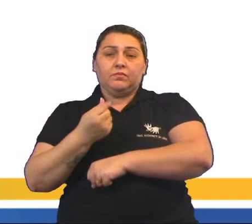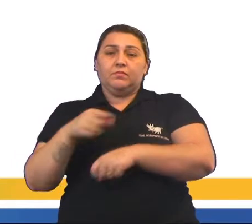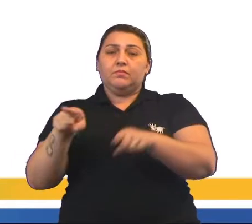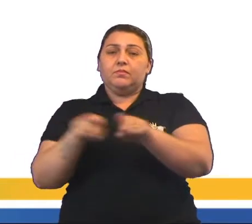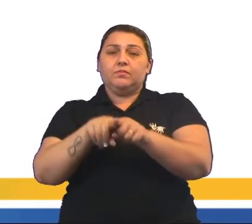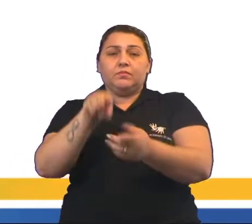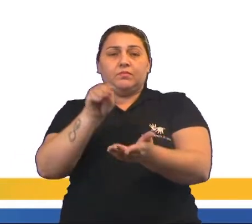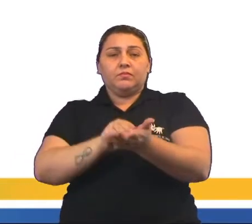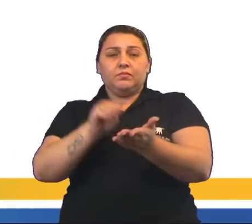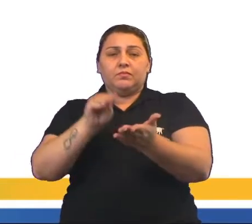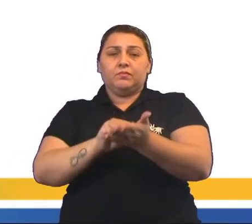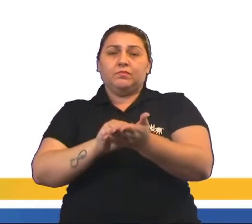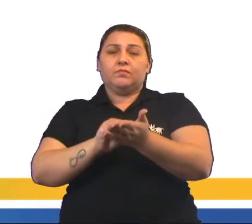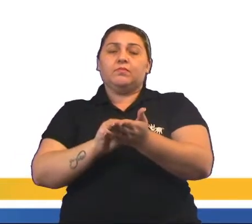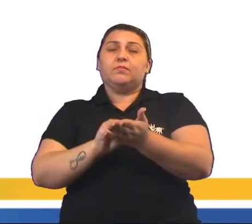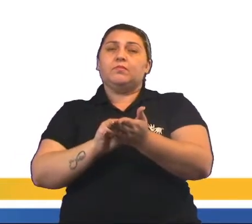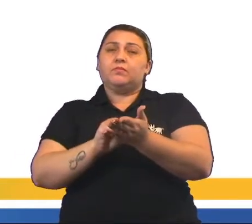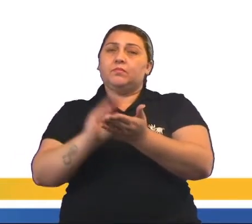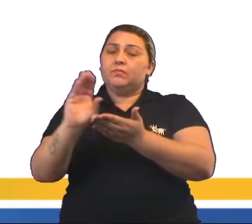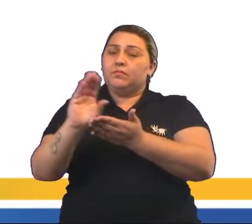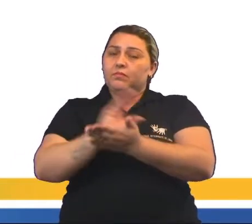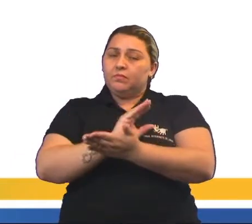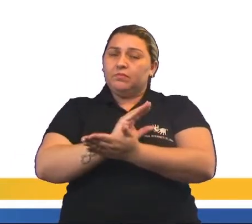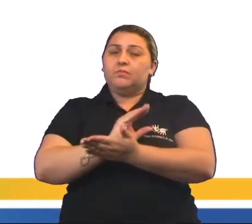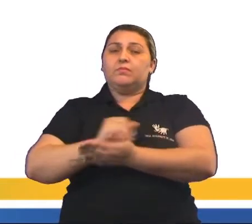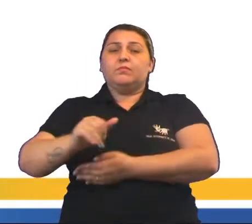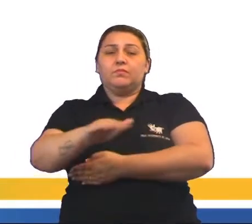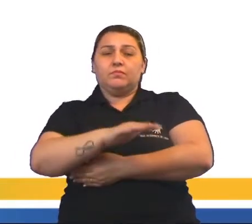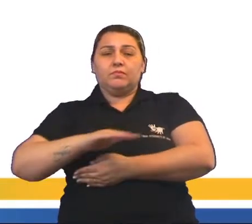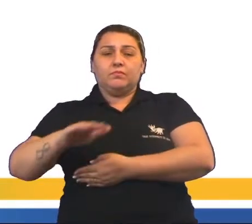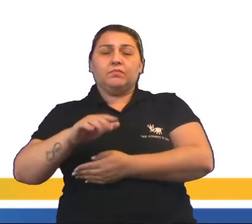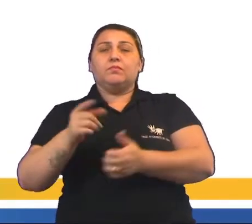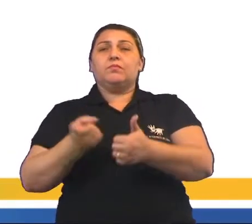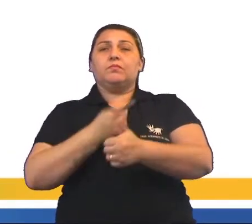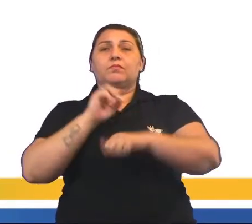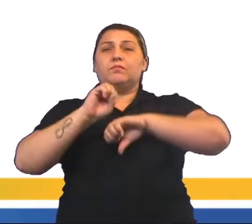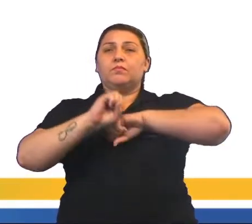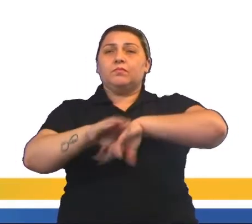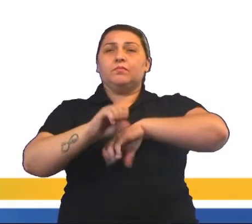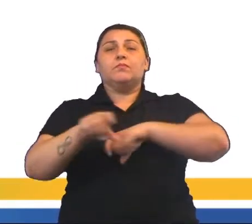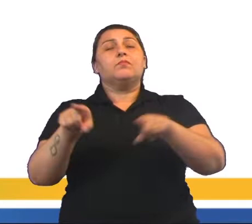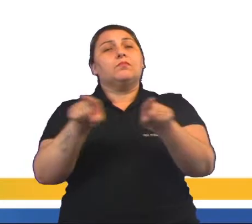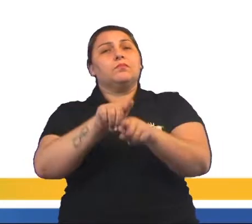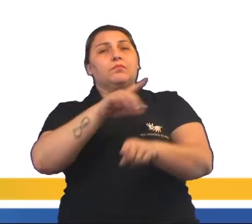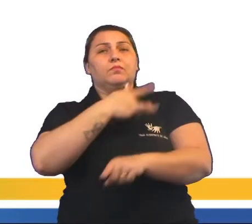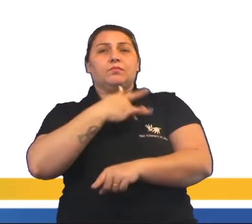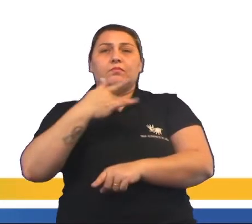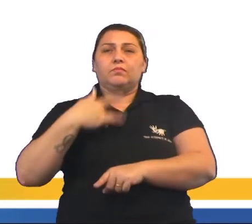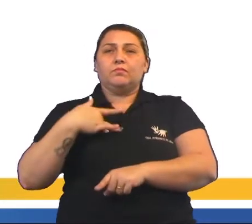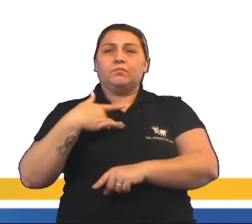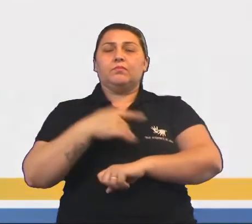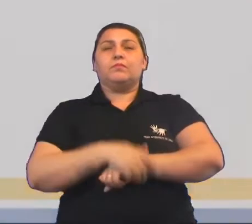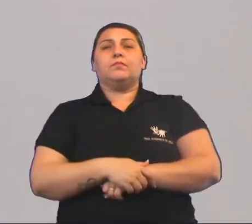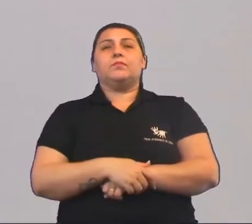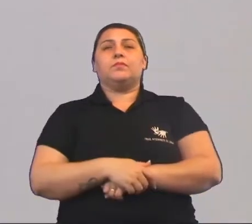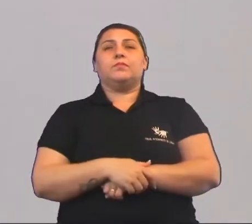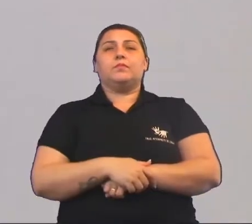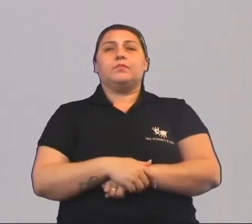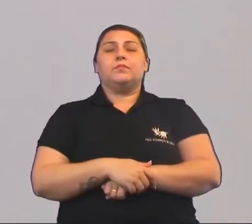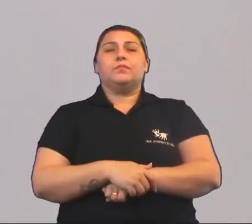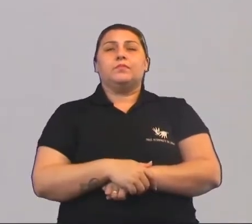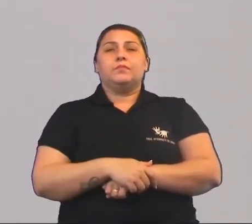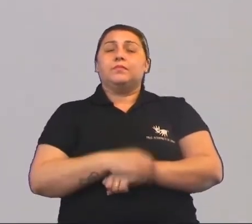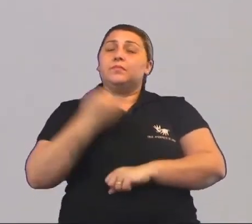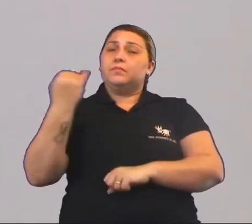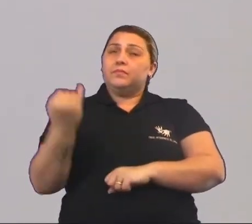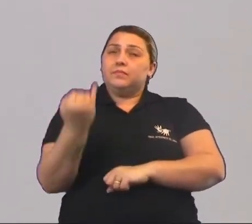da falta de investimento na área social, como educação e saúde.